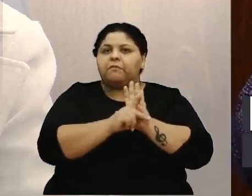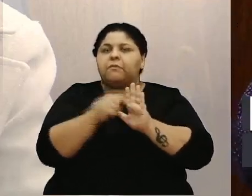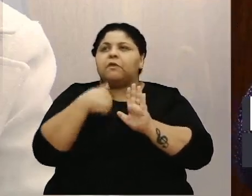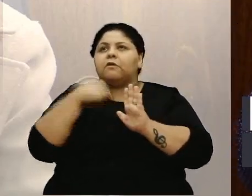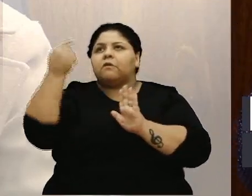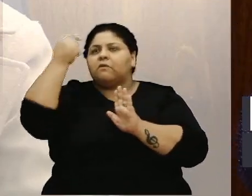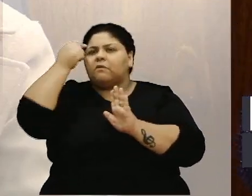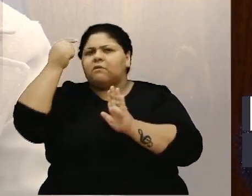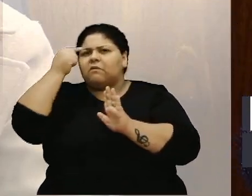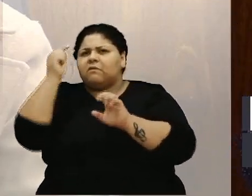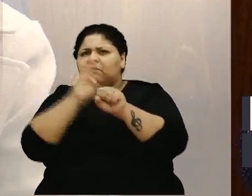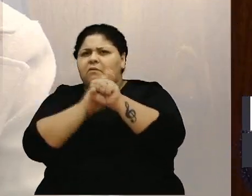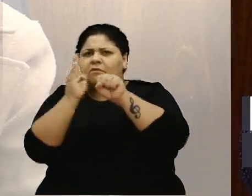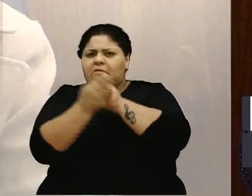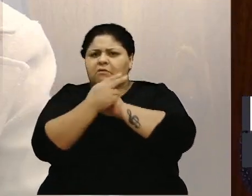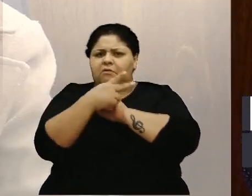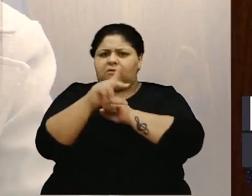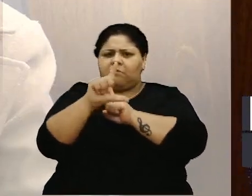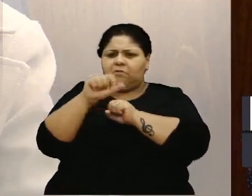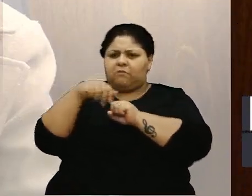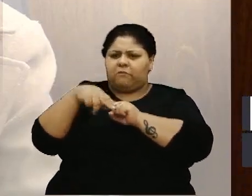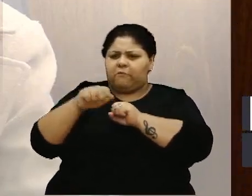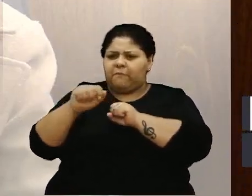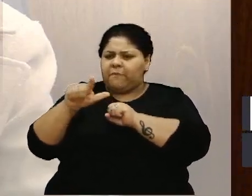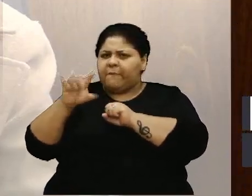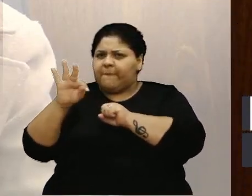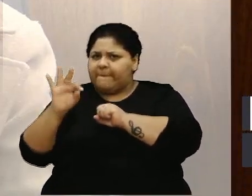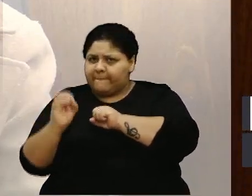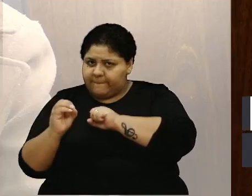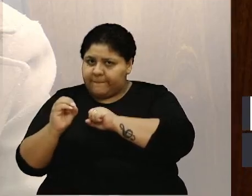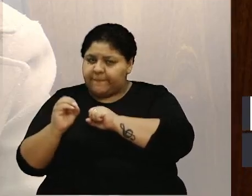pensando, o Planalto, pelo que eu sei, pelo que eu acompanho,